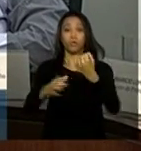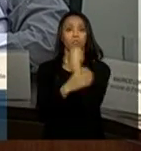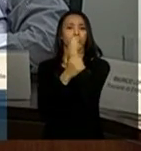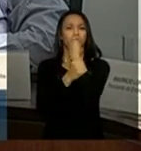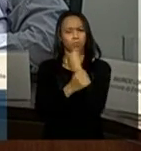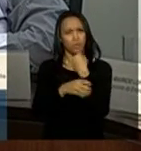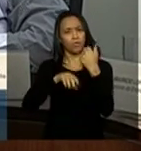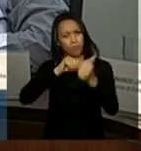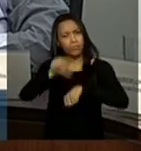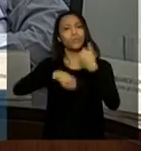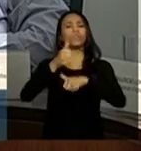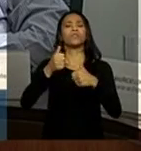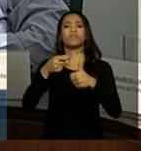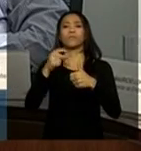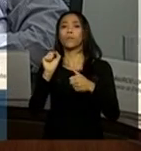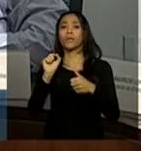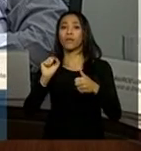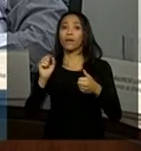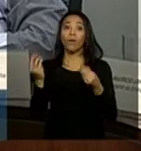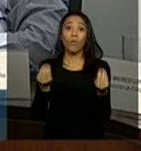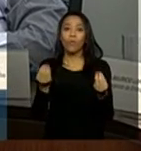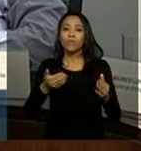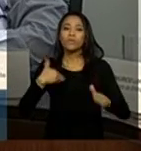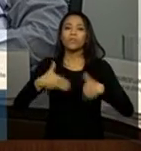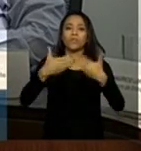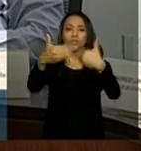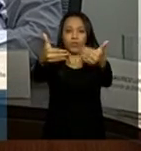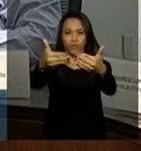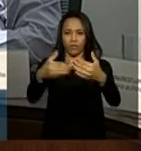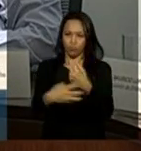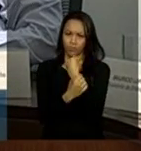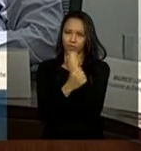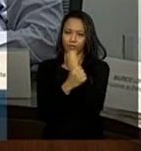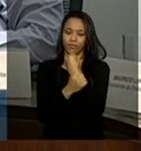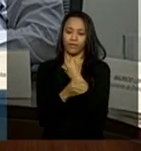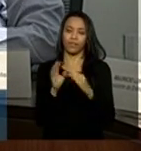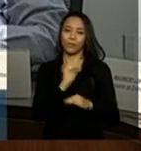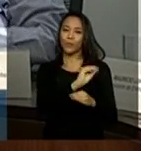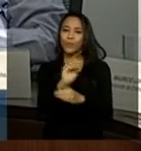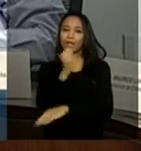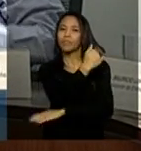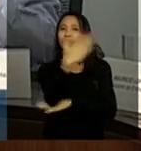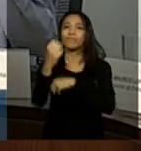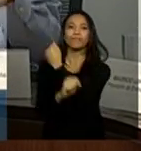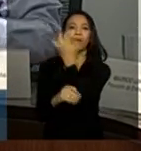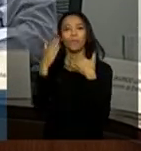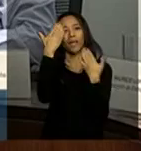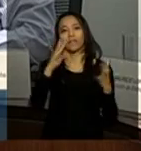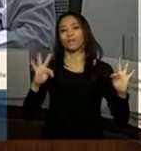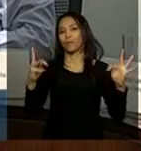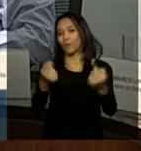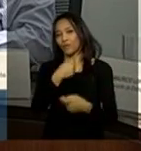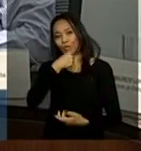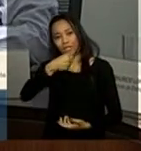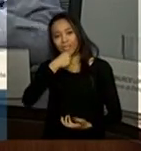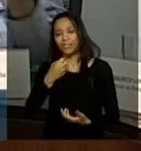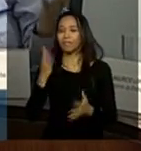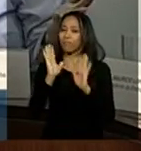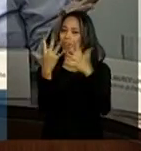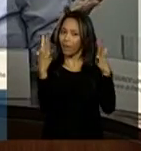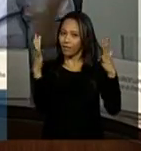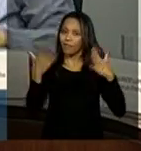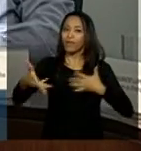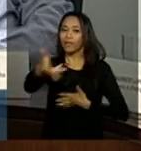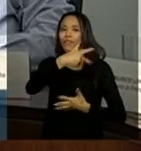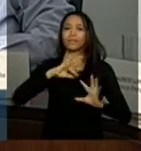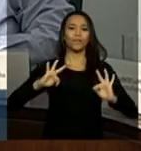a gente muda o rumo para desenvolver com sustentabilidade. Então, obrigada a todos, obrigada aos jornalistas pela presença, parabéns